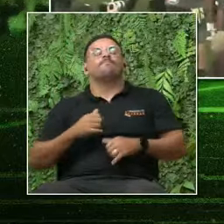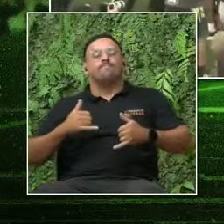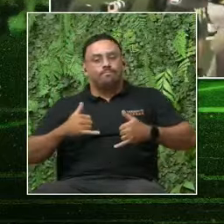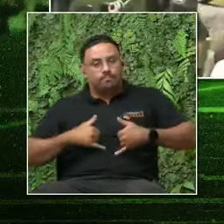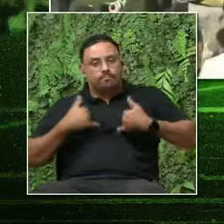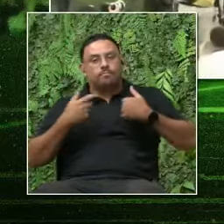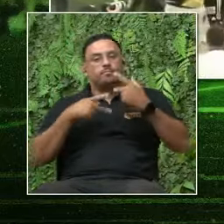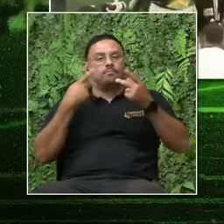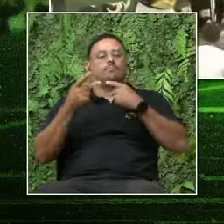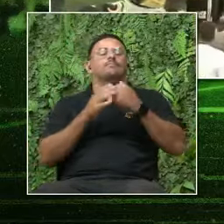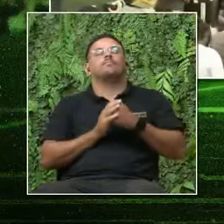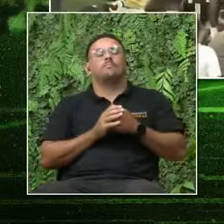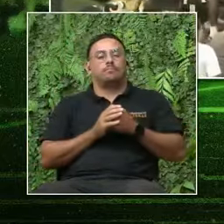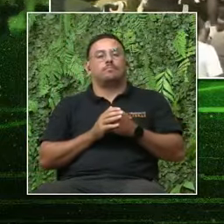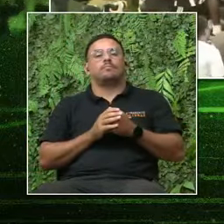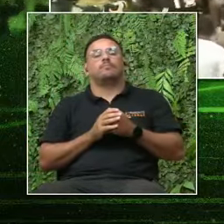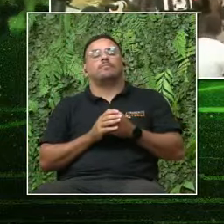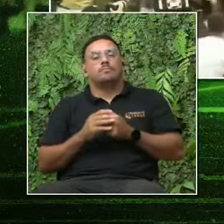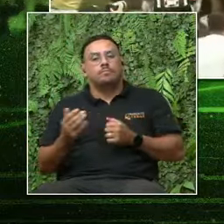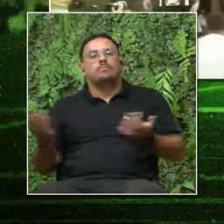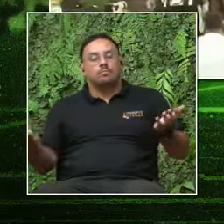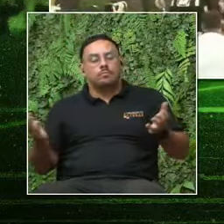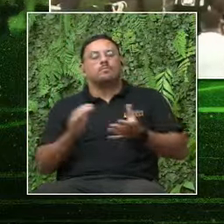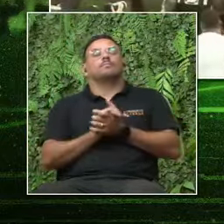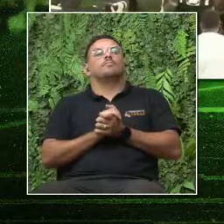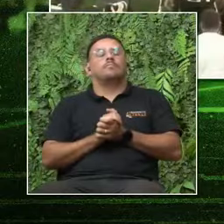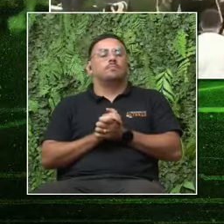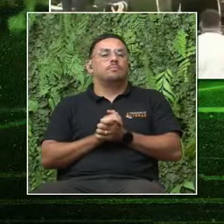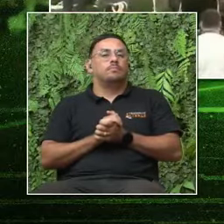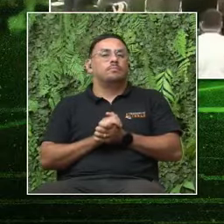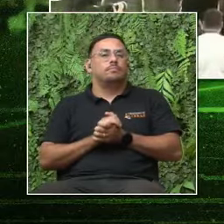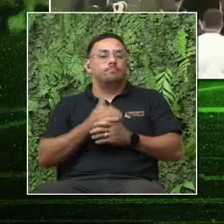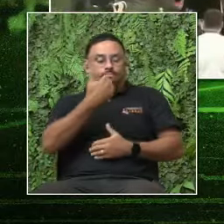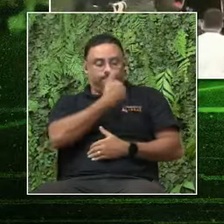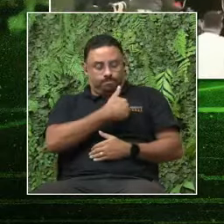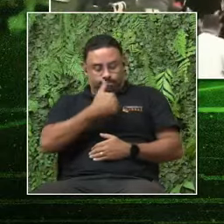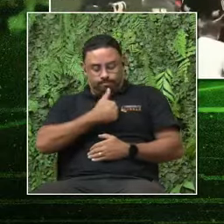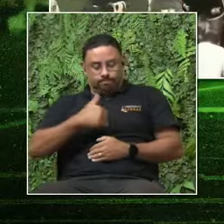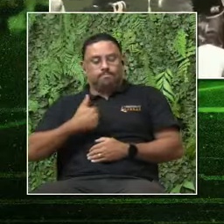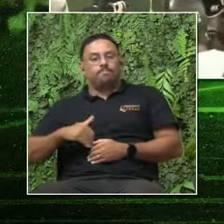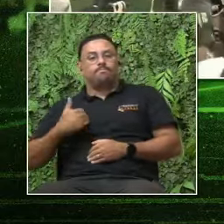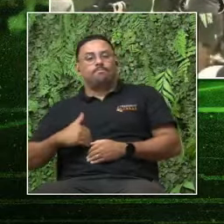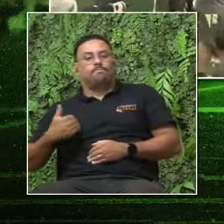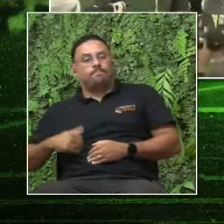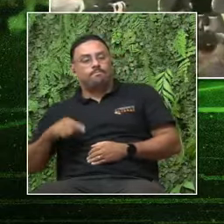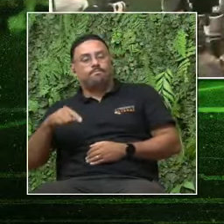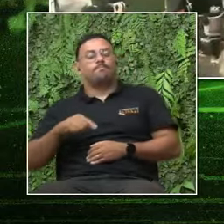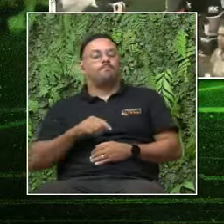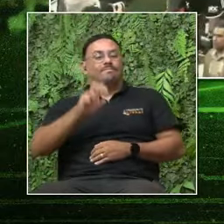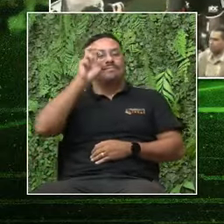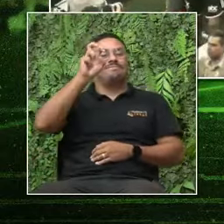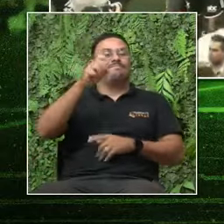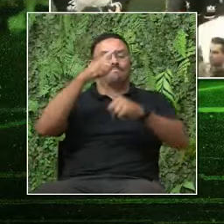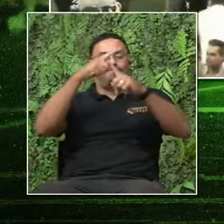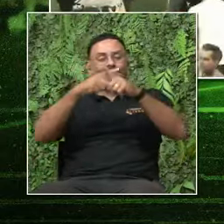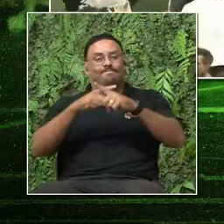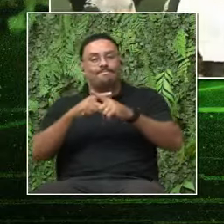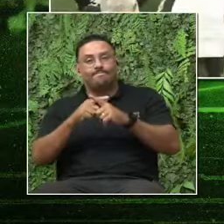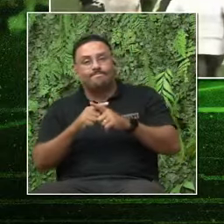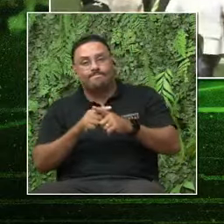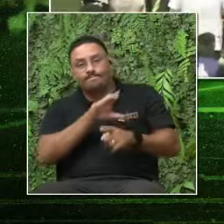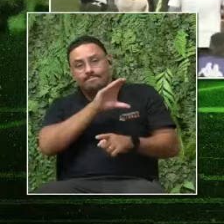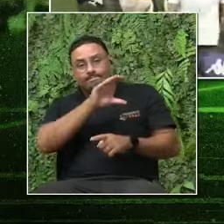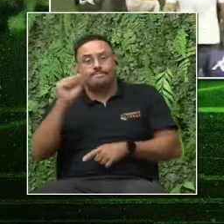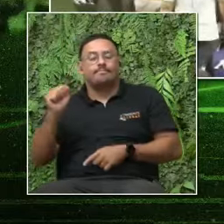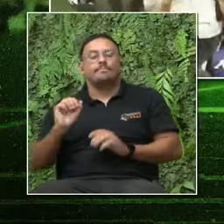falar Clube Atlético Mineiro galo forte vingador pentacampeão Mineiro e